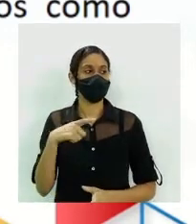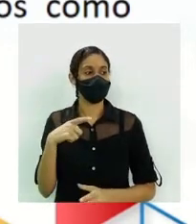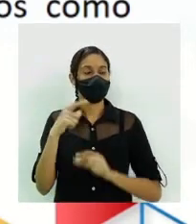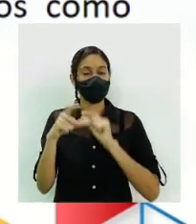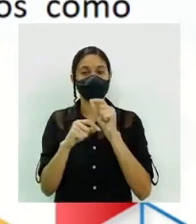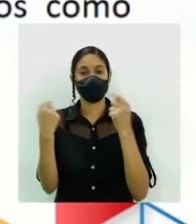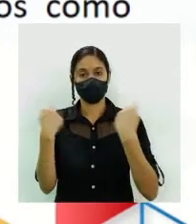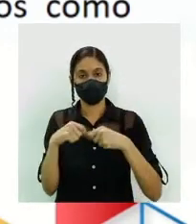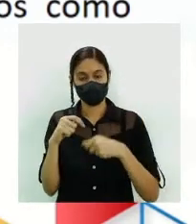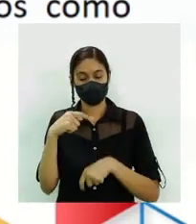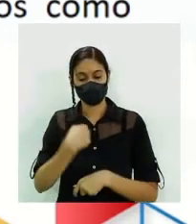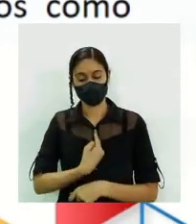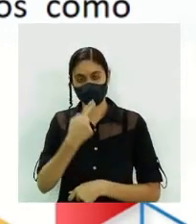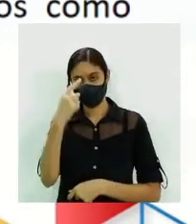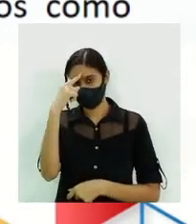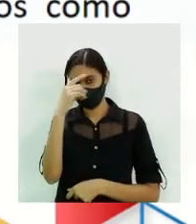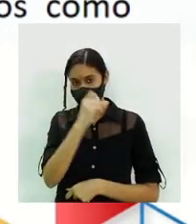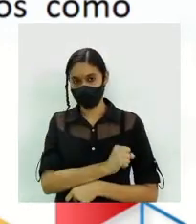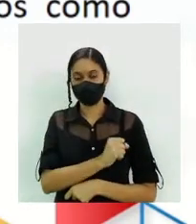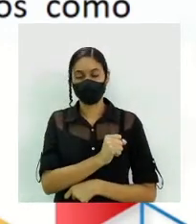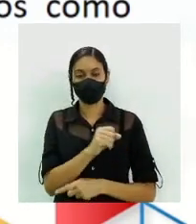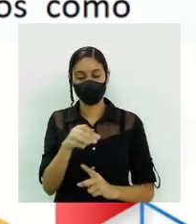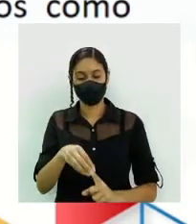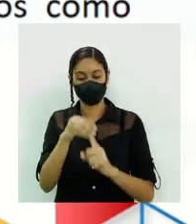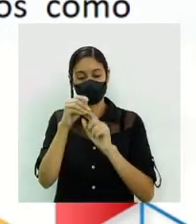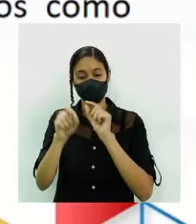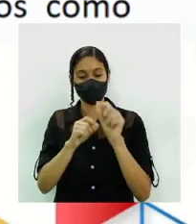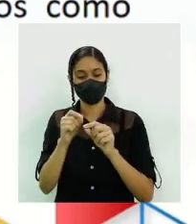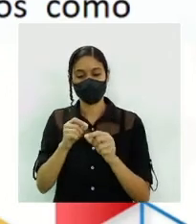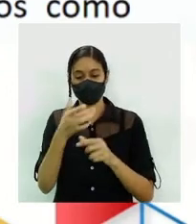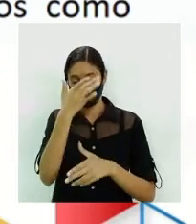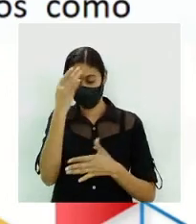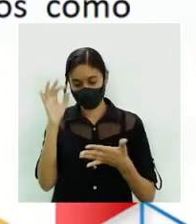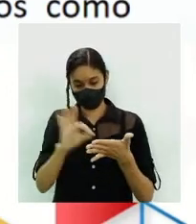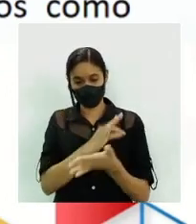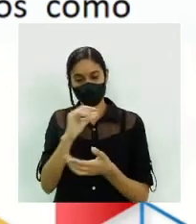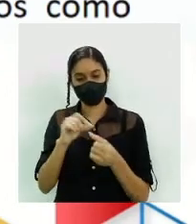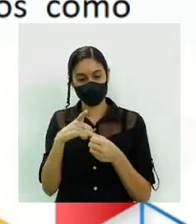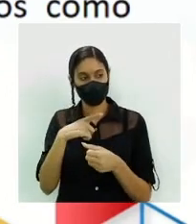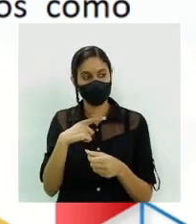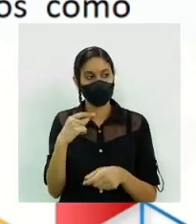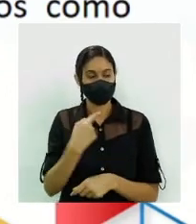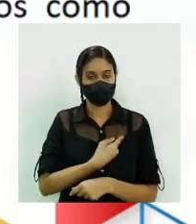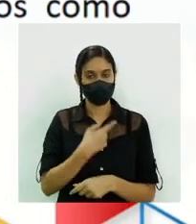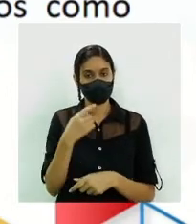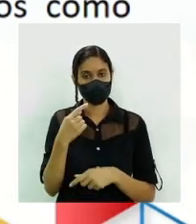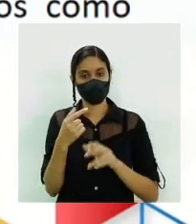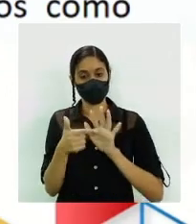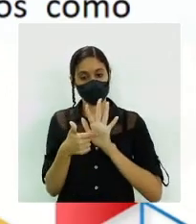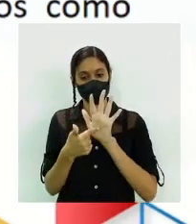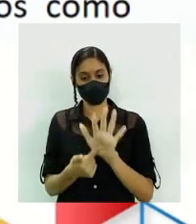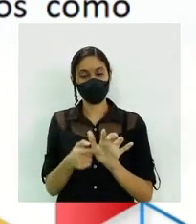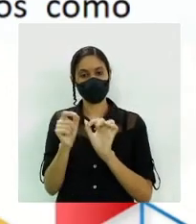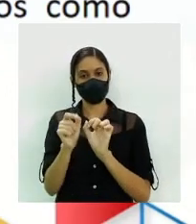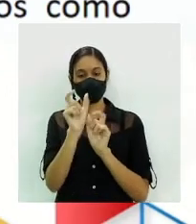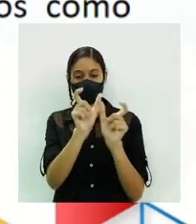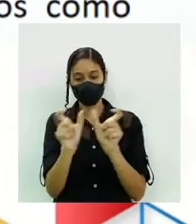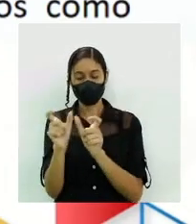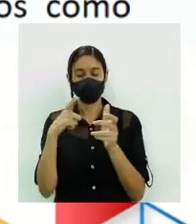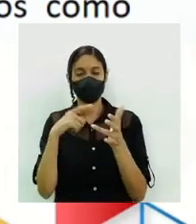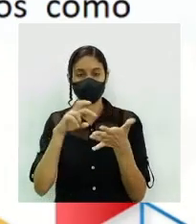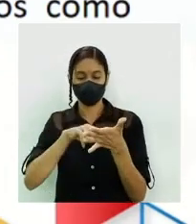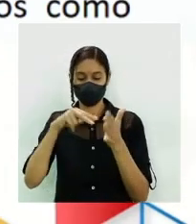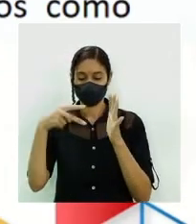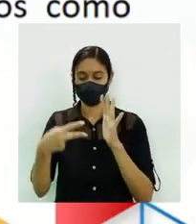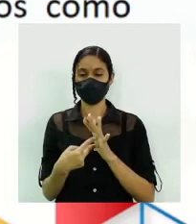essa compreensão, principalmente do que o autor tem para nos dizer. É quando a gente se depara com as palavras com um